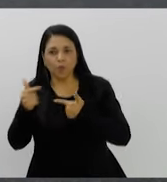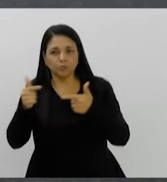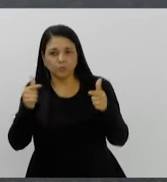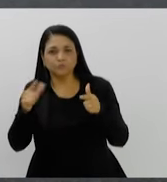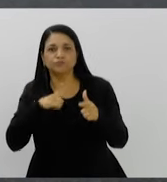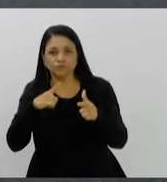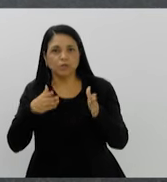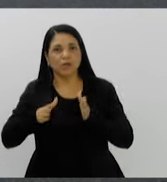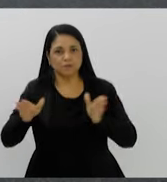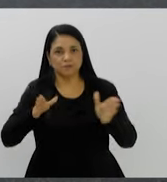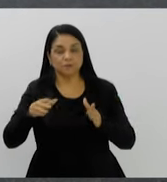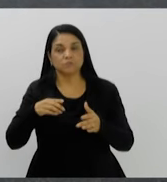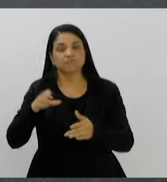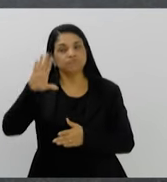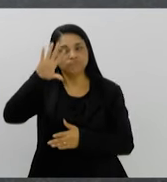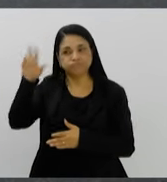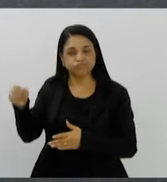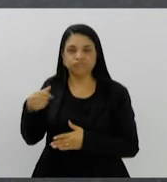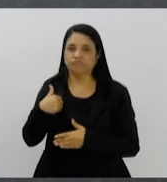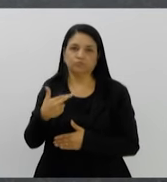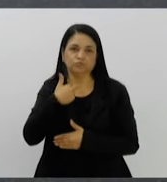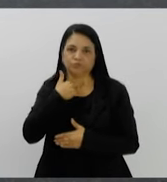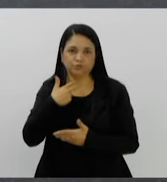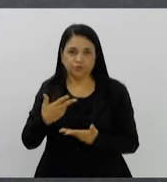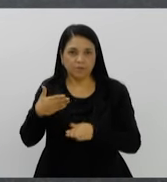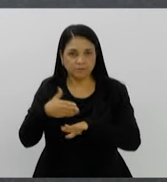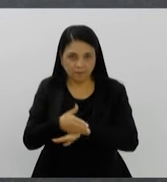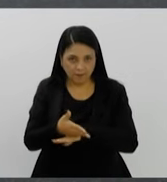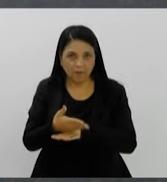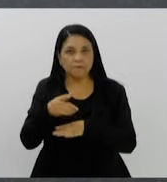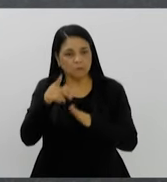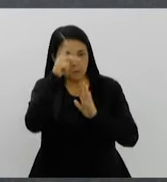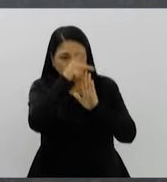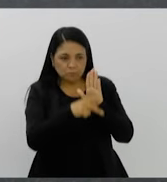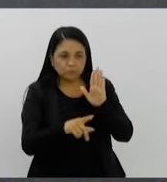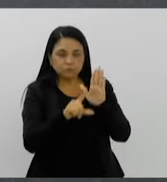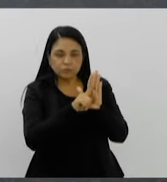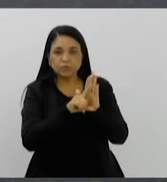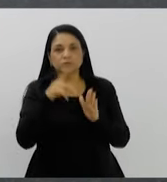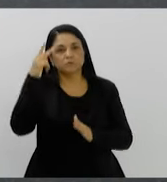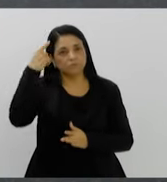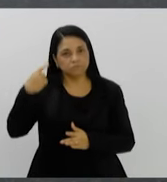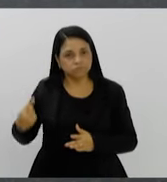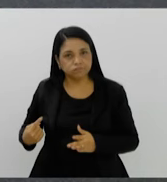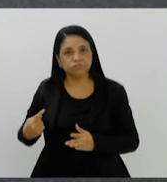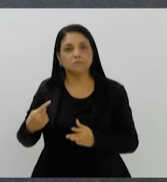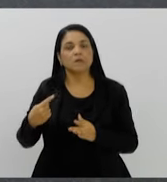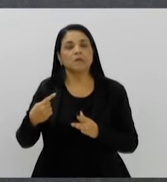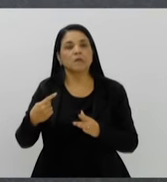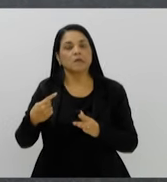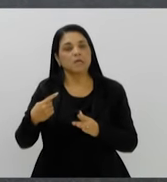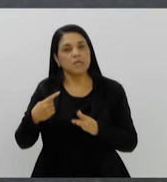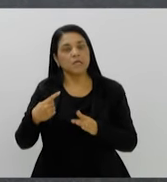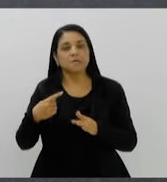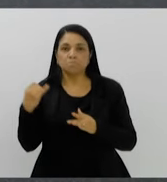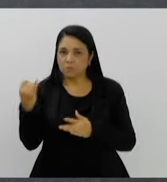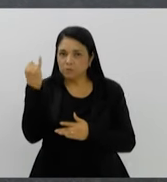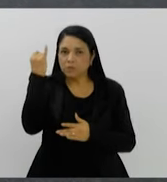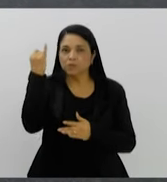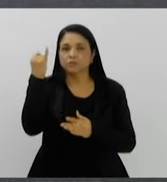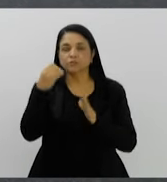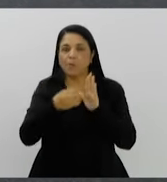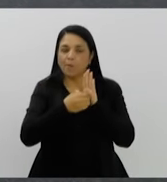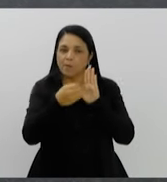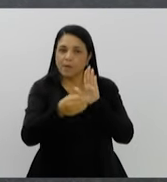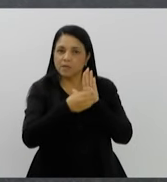portanto é muito pertinente o projeto da deputada Dani b e como há esse entendimento o parecer